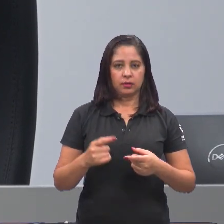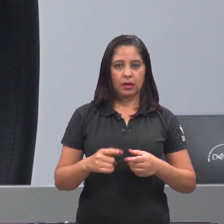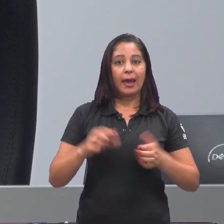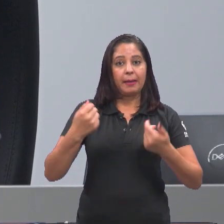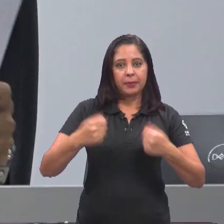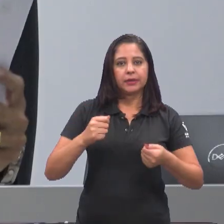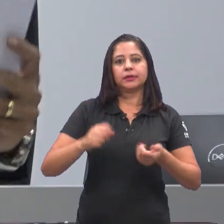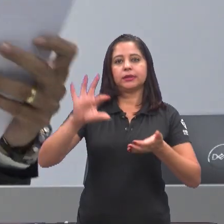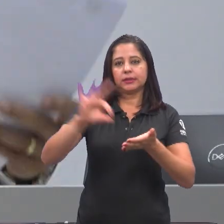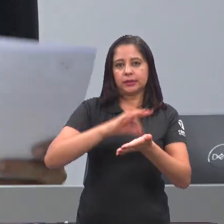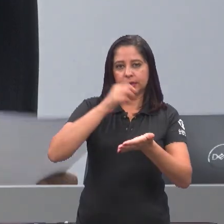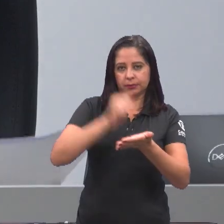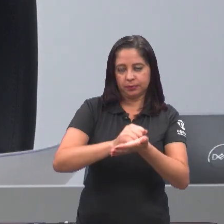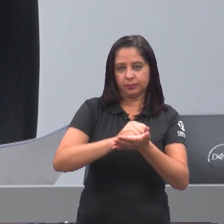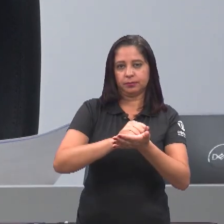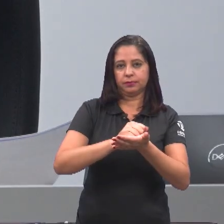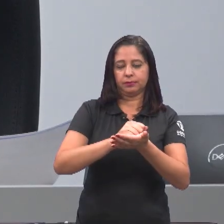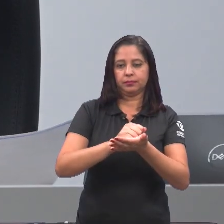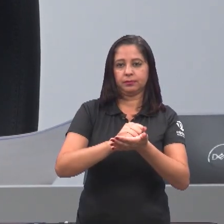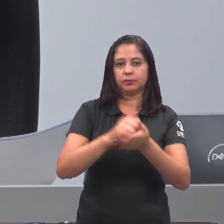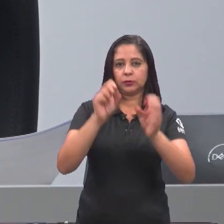registradas junto ao nosso sistema.